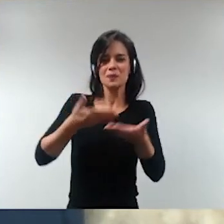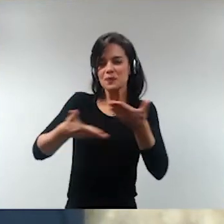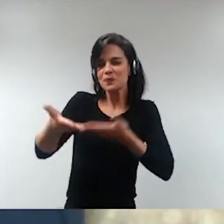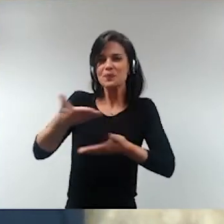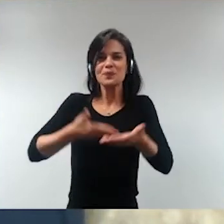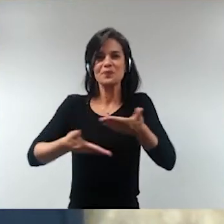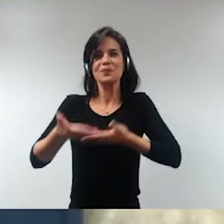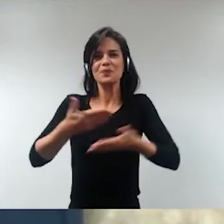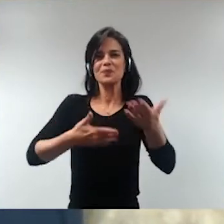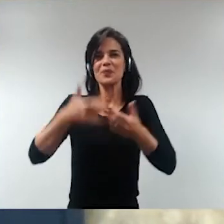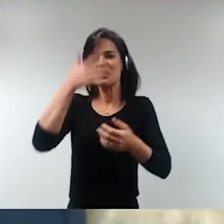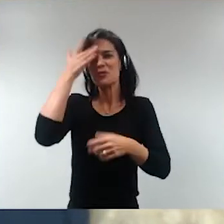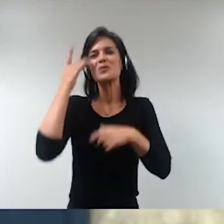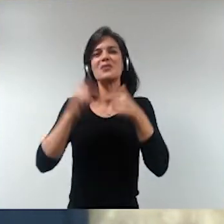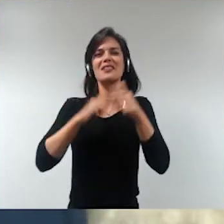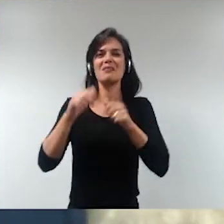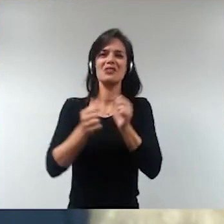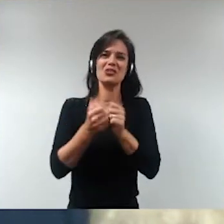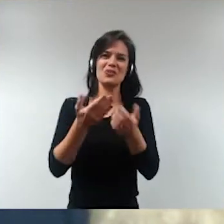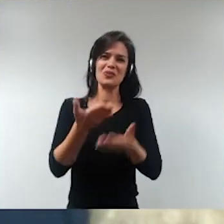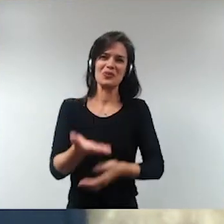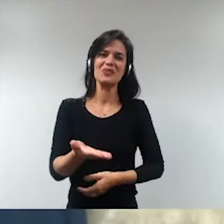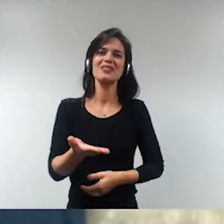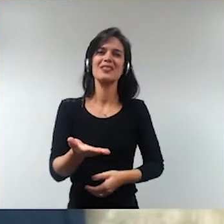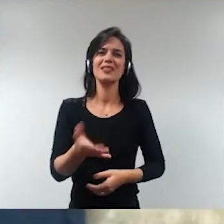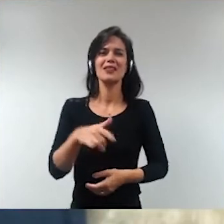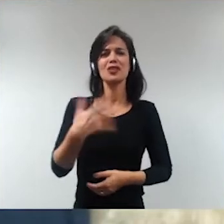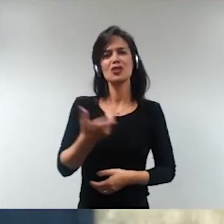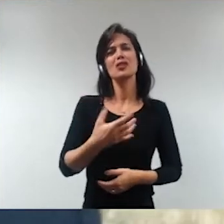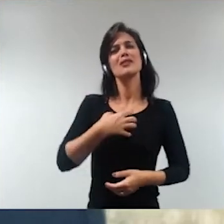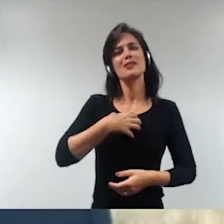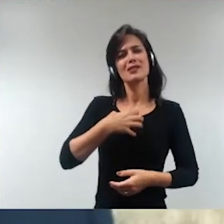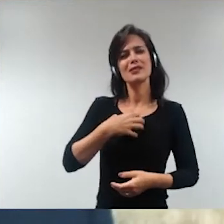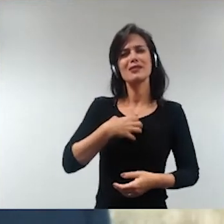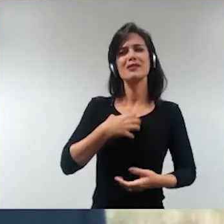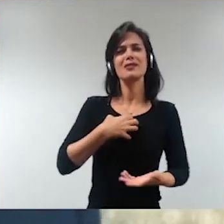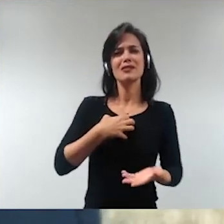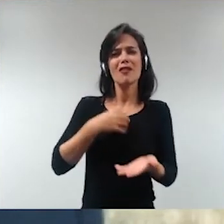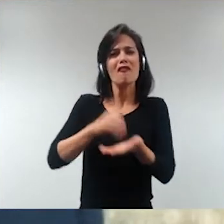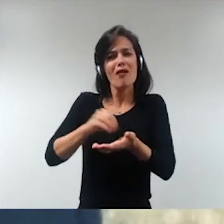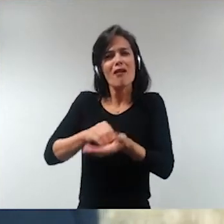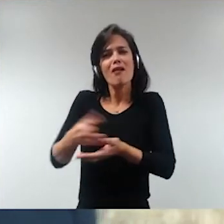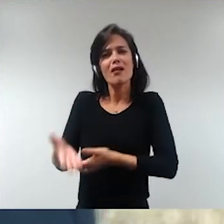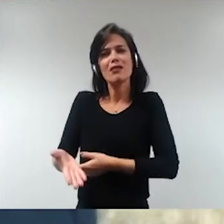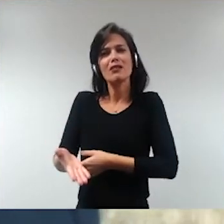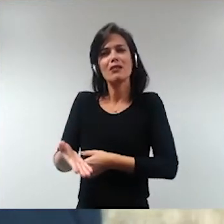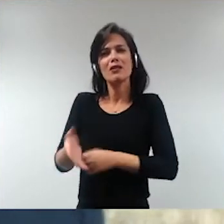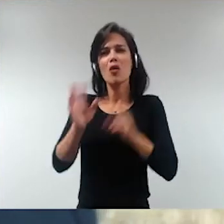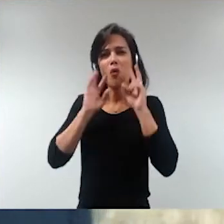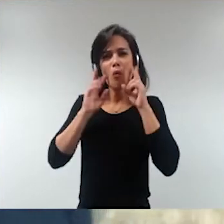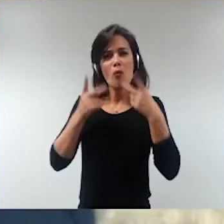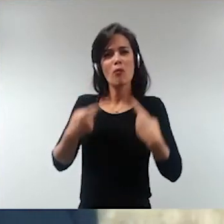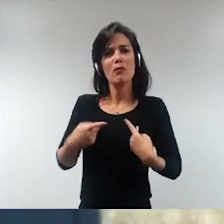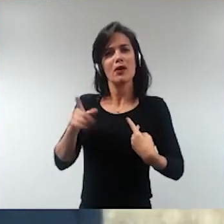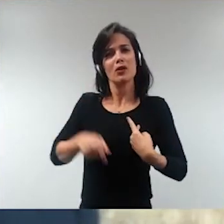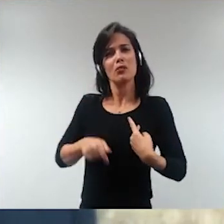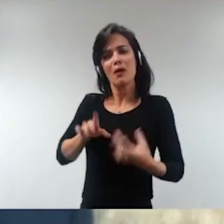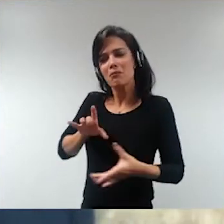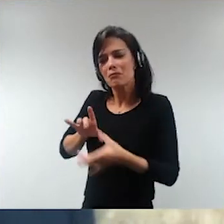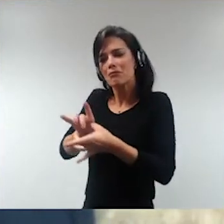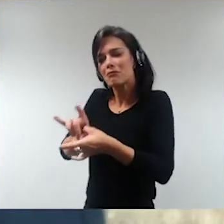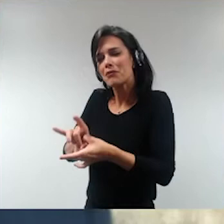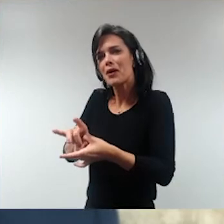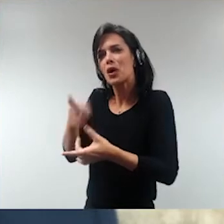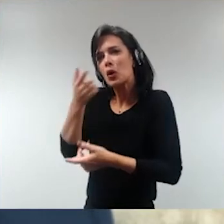alguém que trabalha com você. Nós estamos sentindo todos, tudo falta disso. O homem é um ser gregário. Nós não